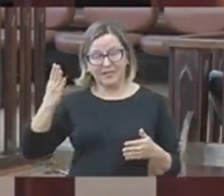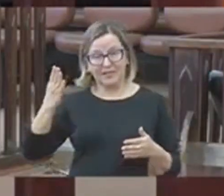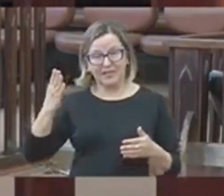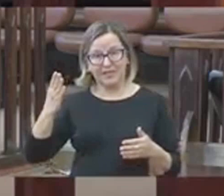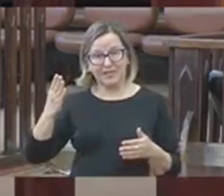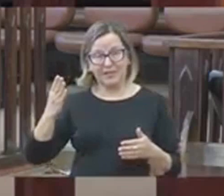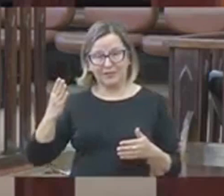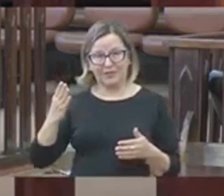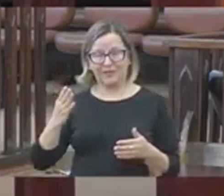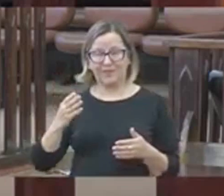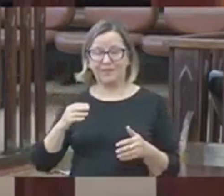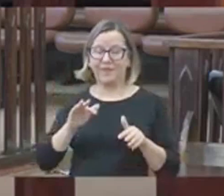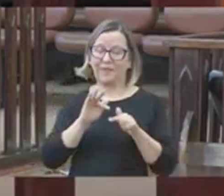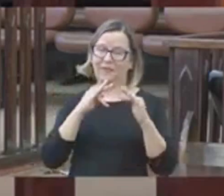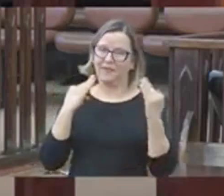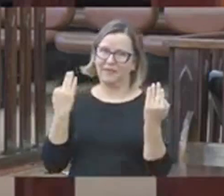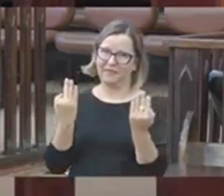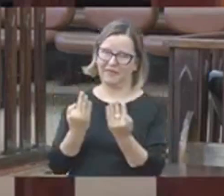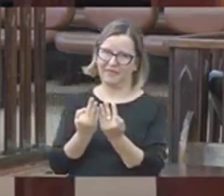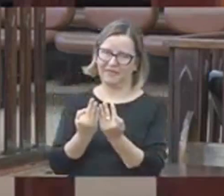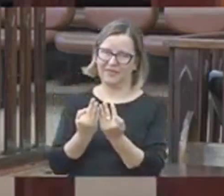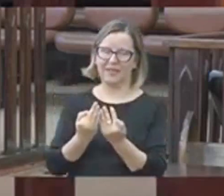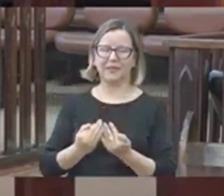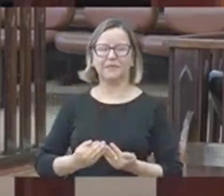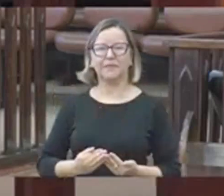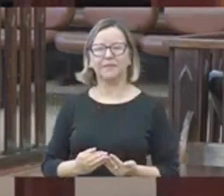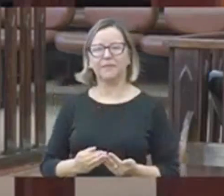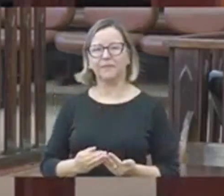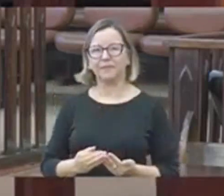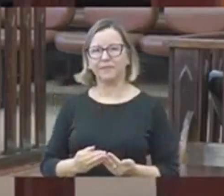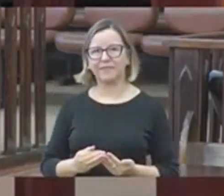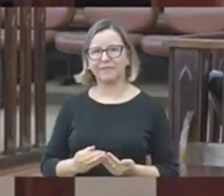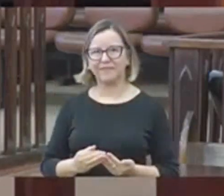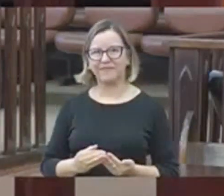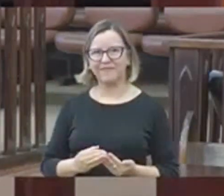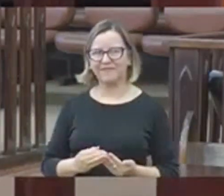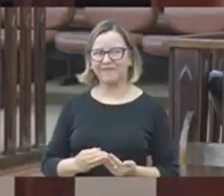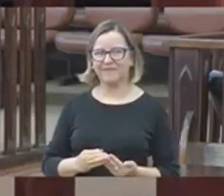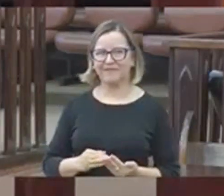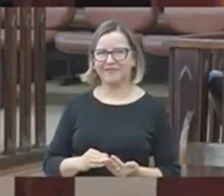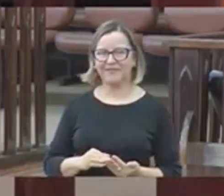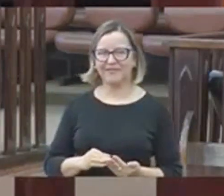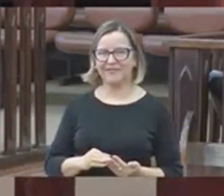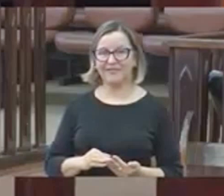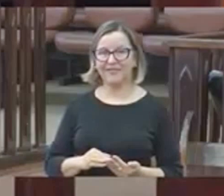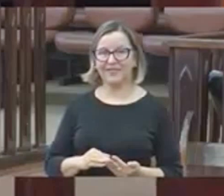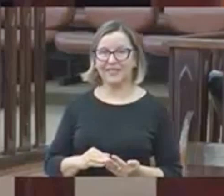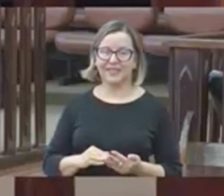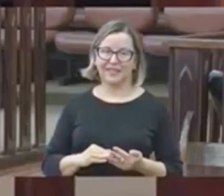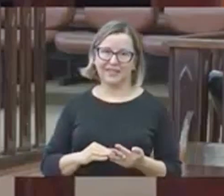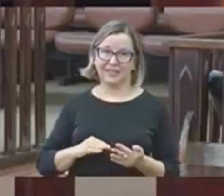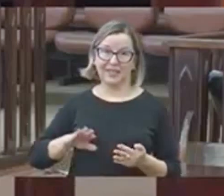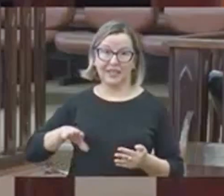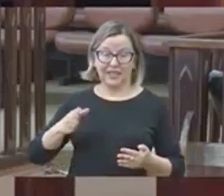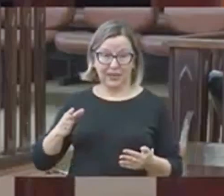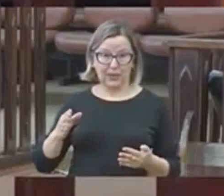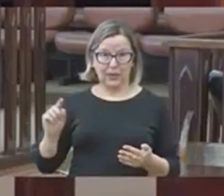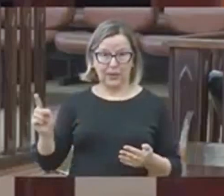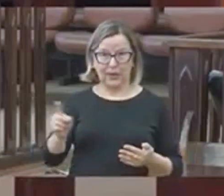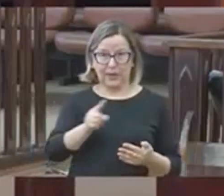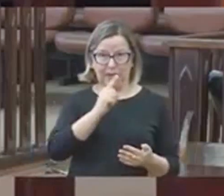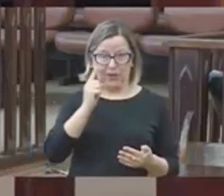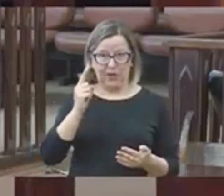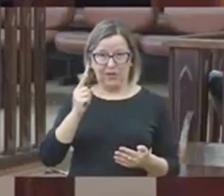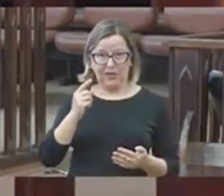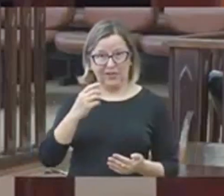a família. Sendo assim, como seres egocêntricos